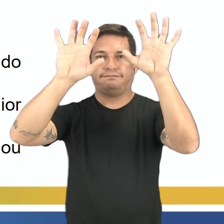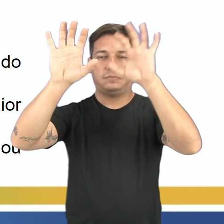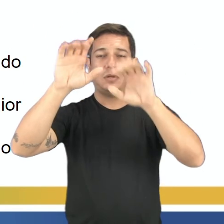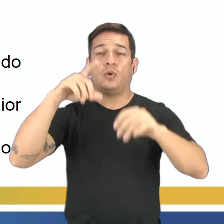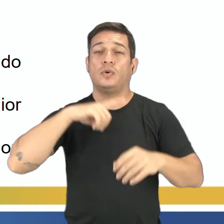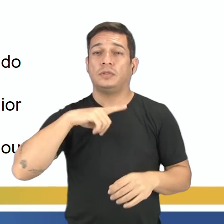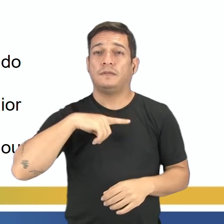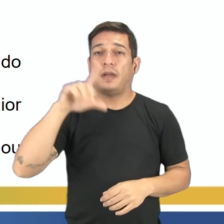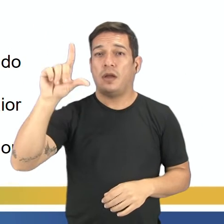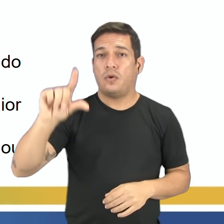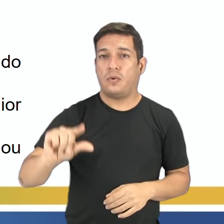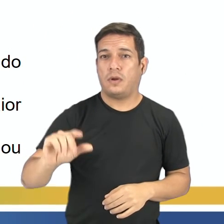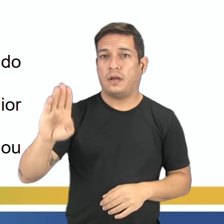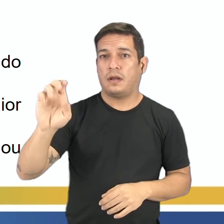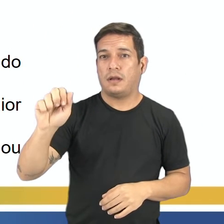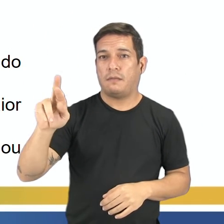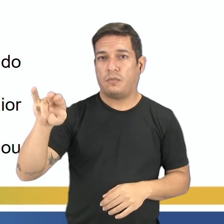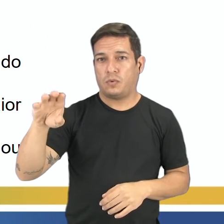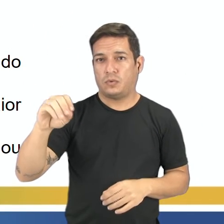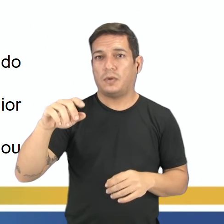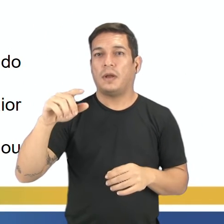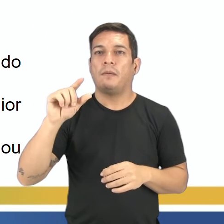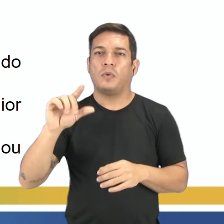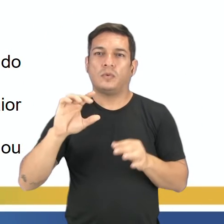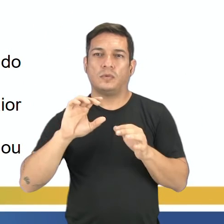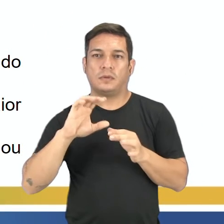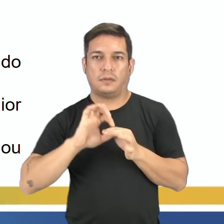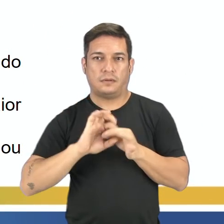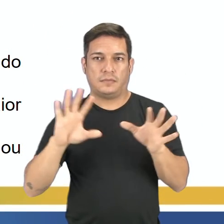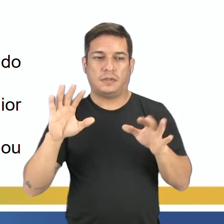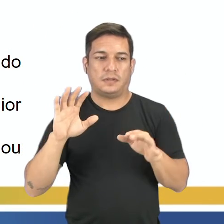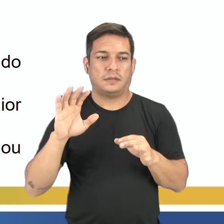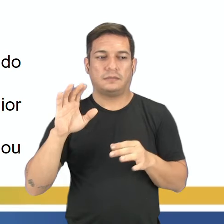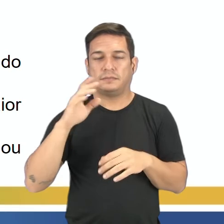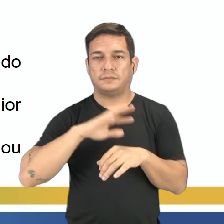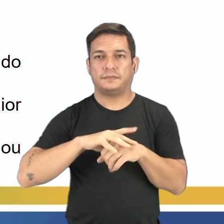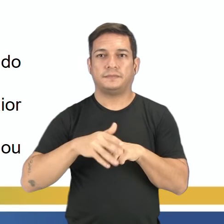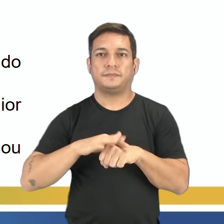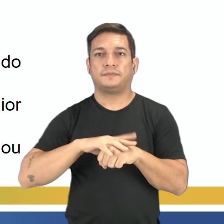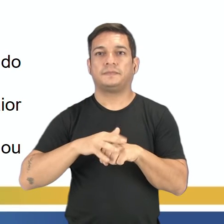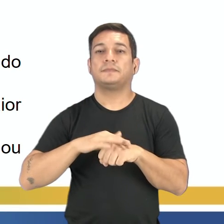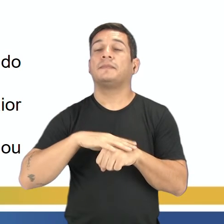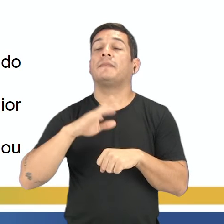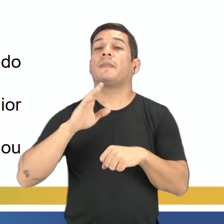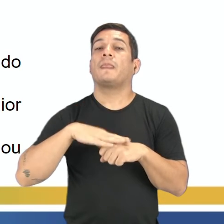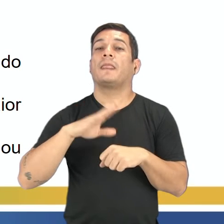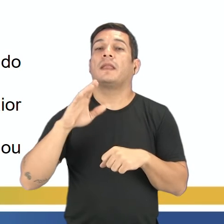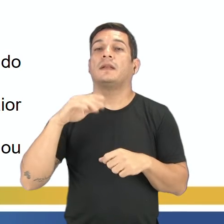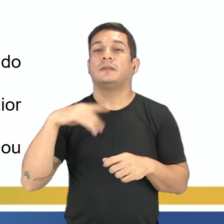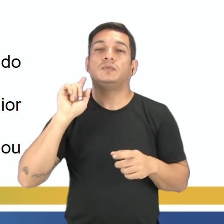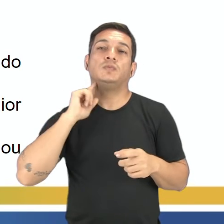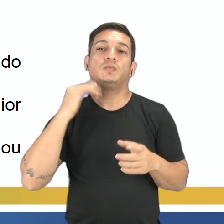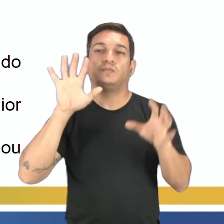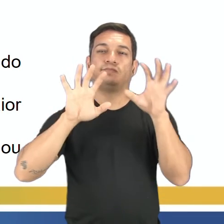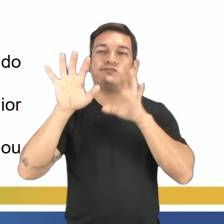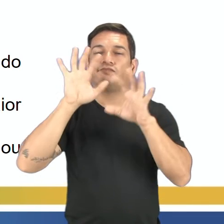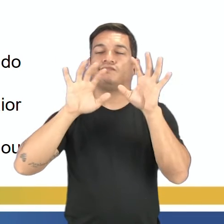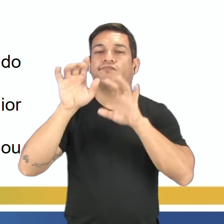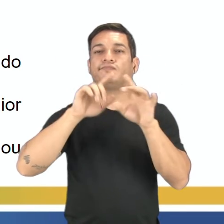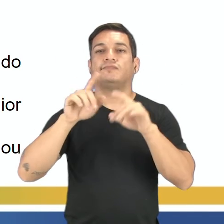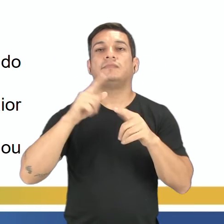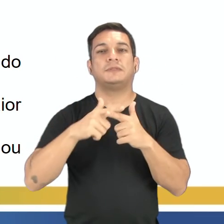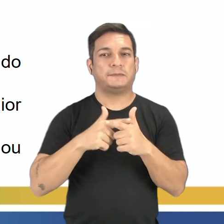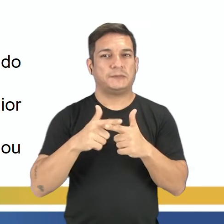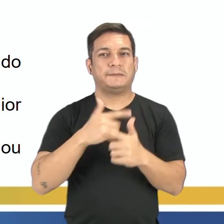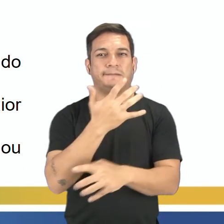tiver menos carbono, menos CO2 ele vai liberar para a atmosfera. Mais carbono, mais poluente, ou seja, maior